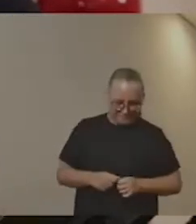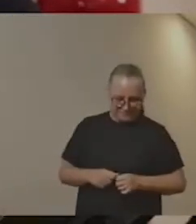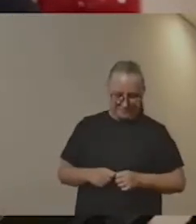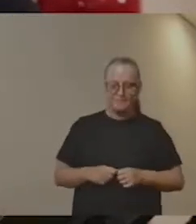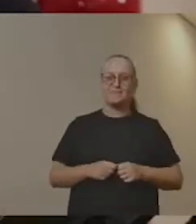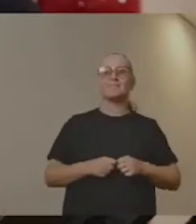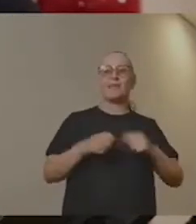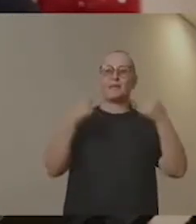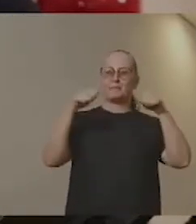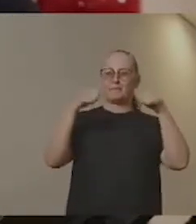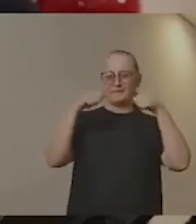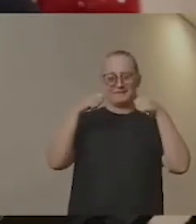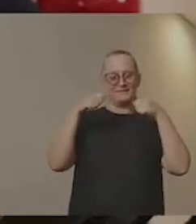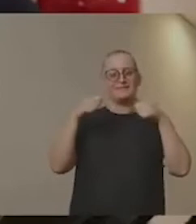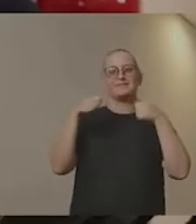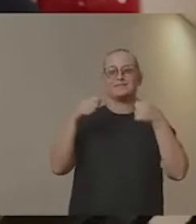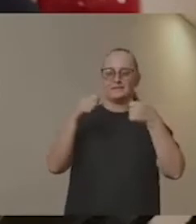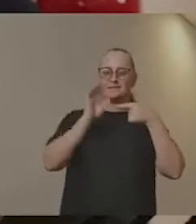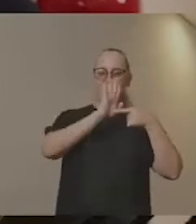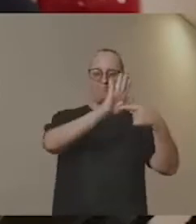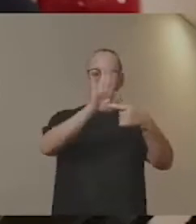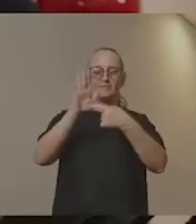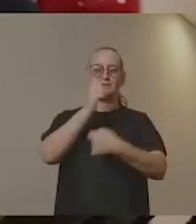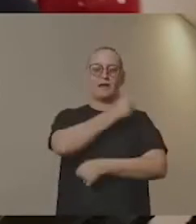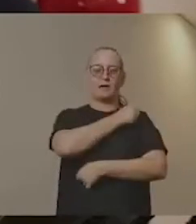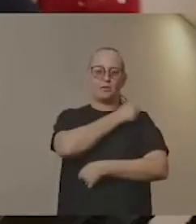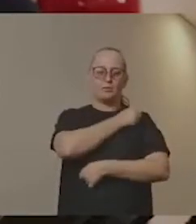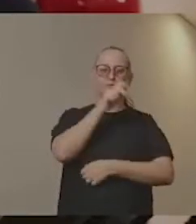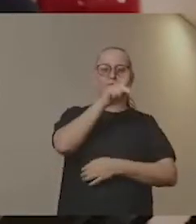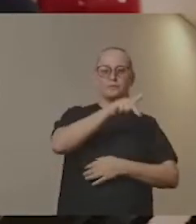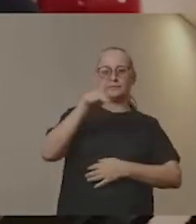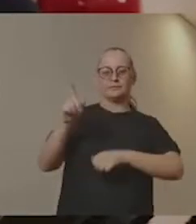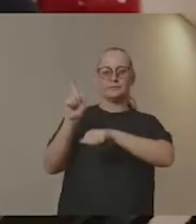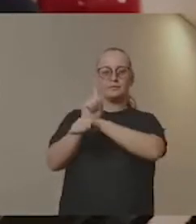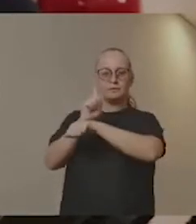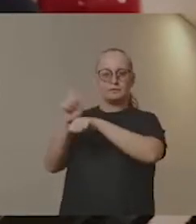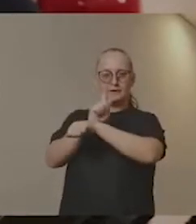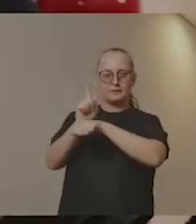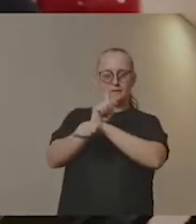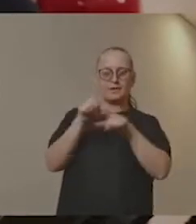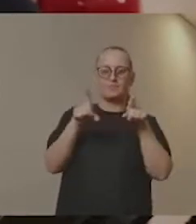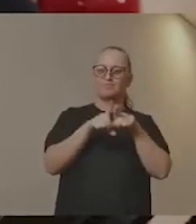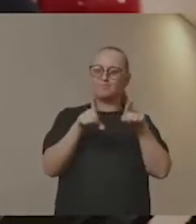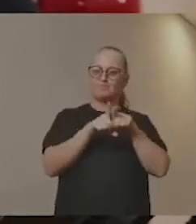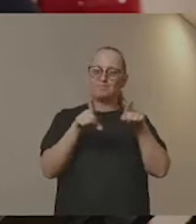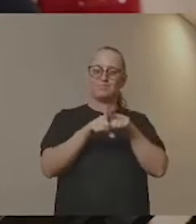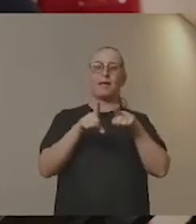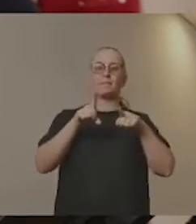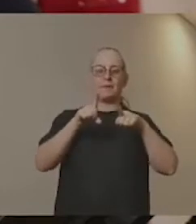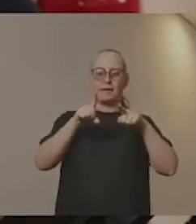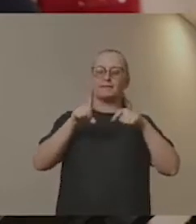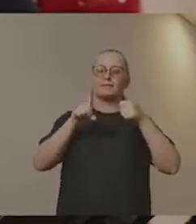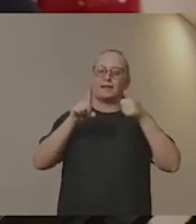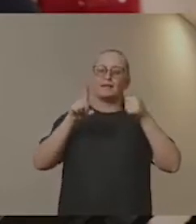isso para os nossos alunos, para os nossos professores, para a nossa gestão, e nós também sermos esse transbordar de esperança para as outras pessoas.